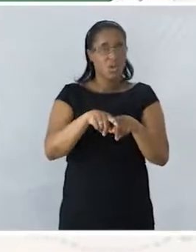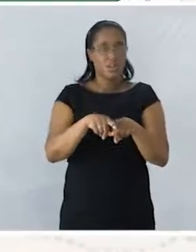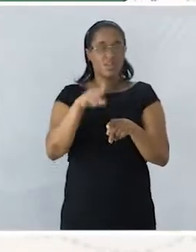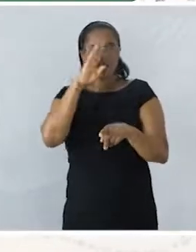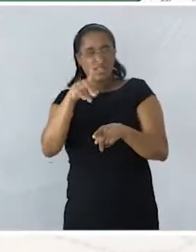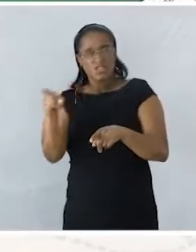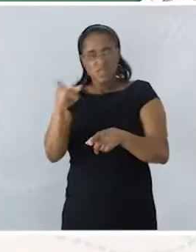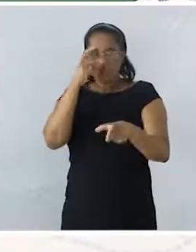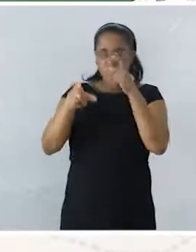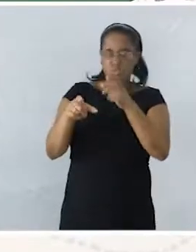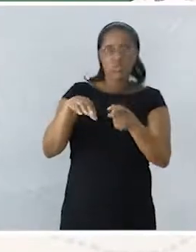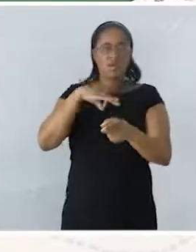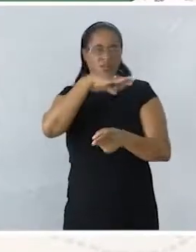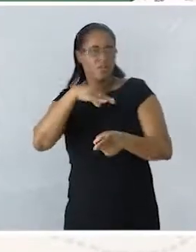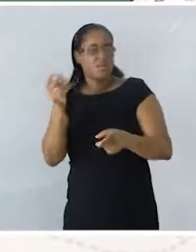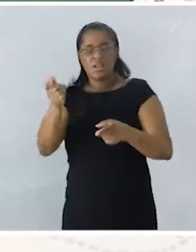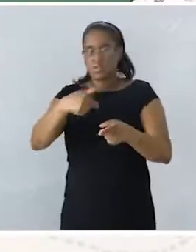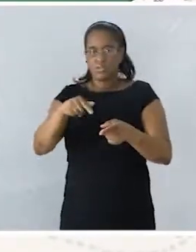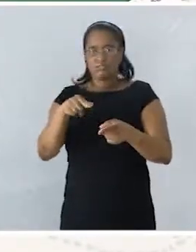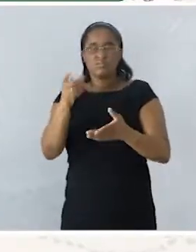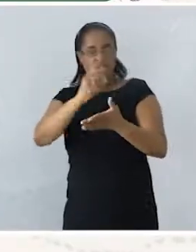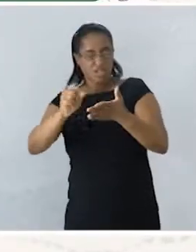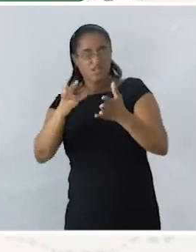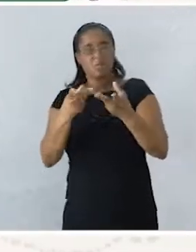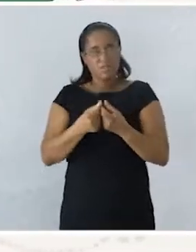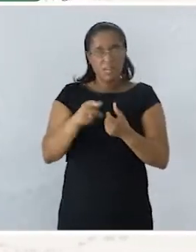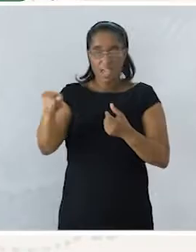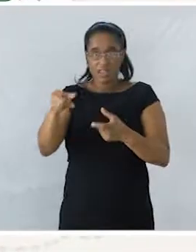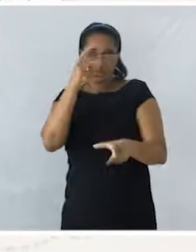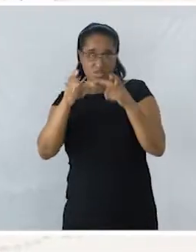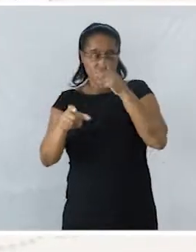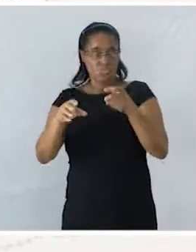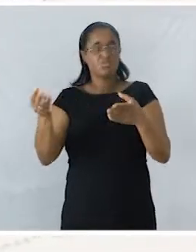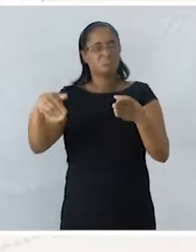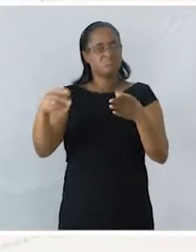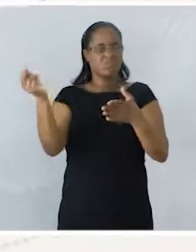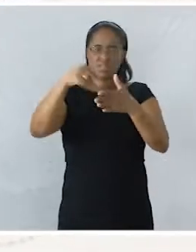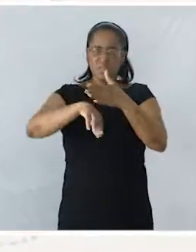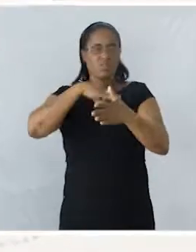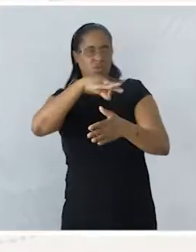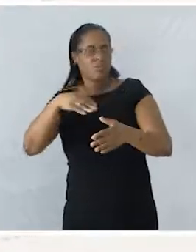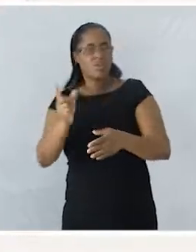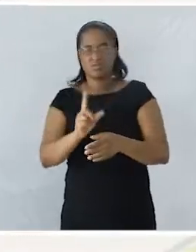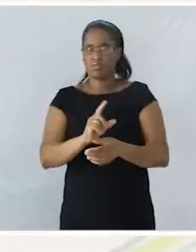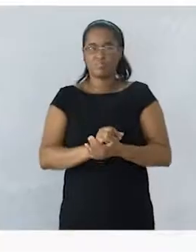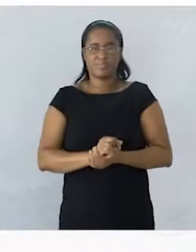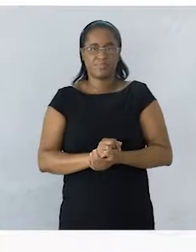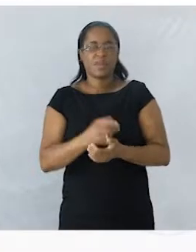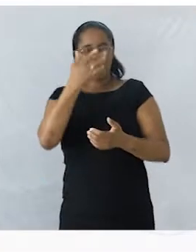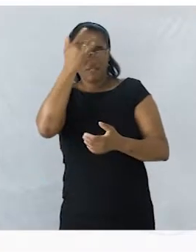escrevemos: essa pessoa não pertence à nossa família. É tão simples quanto isso. Tá certo? Vamos ver aqui um